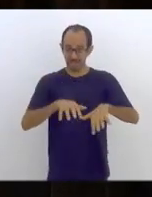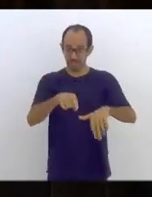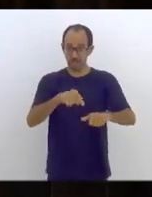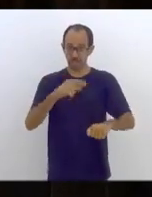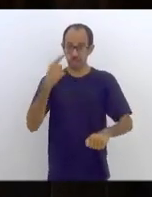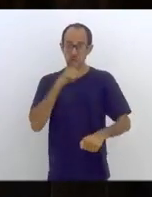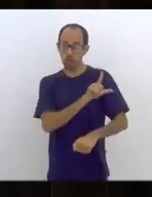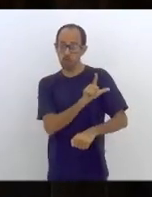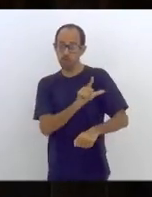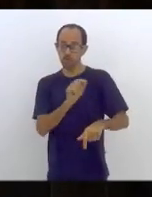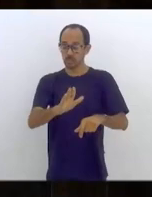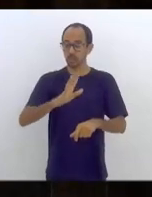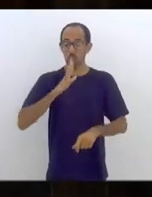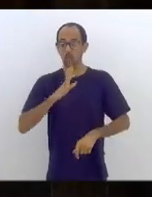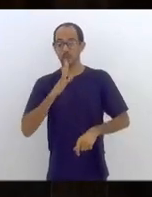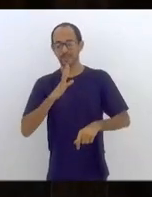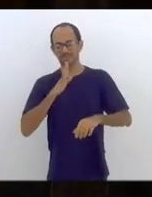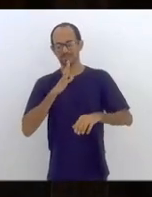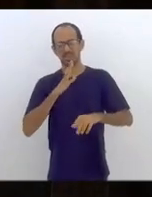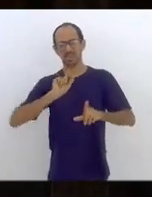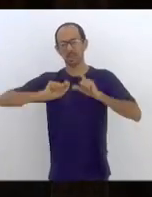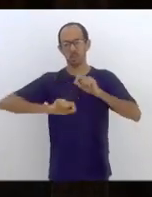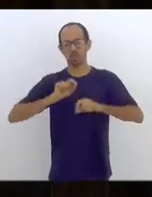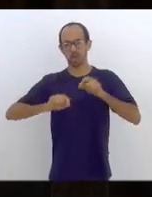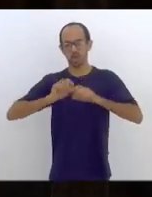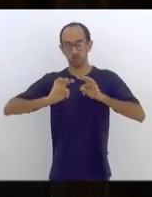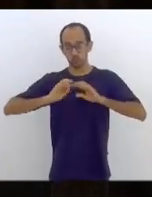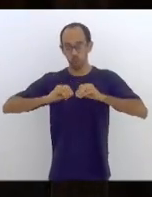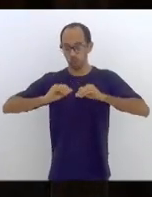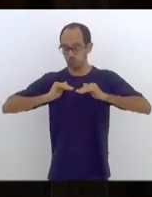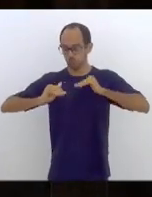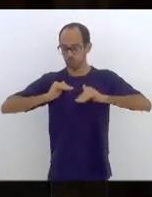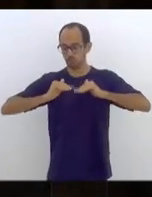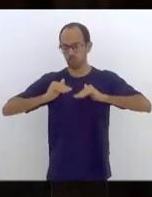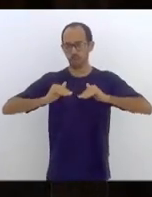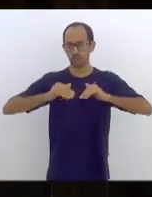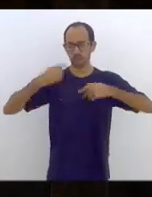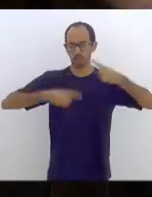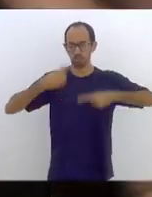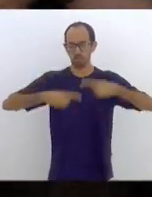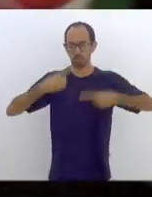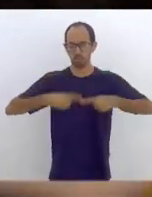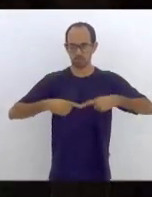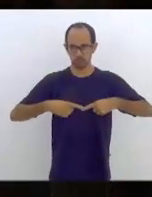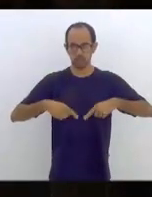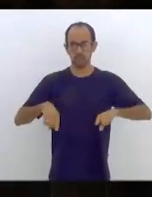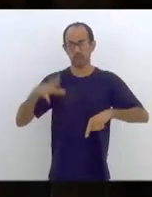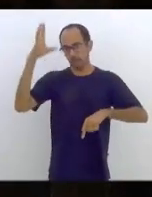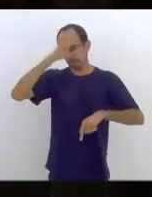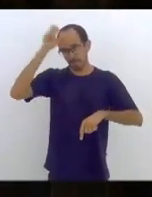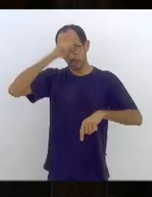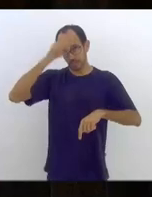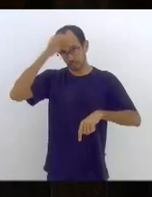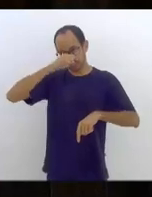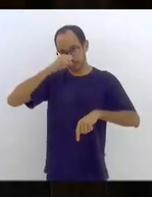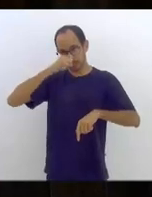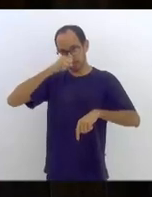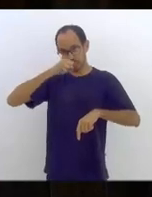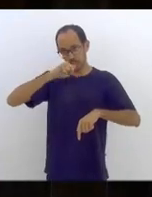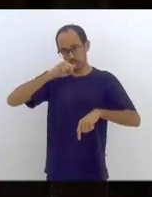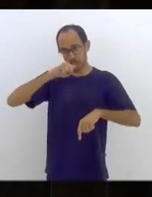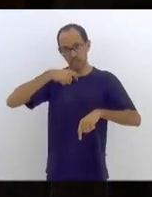a conhecer todos os movimentos, a política e aprender. Não